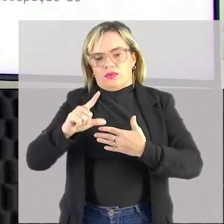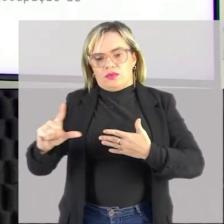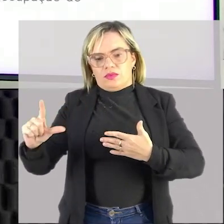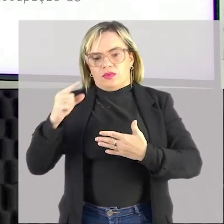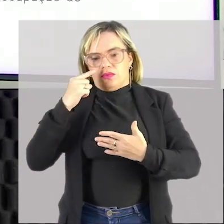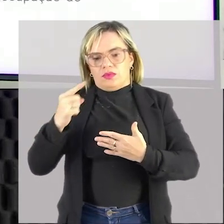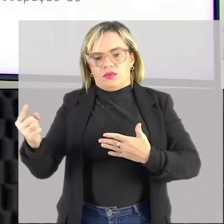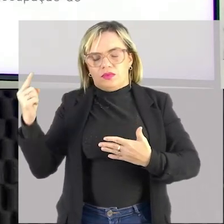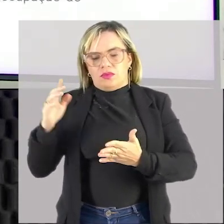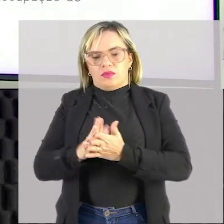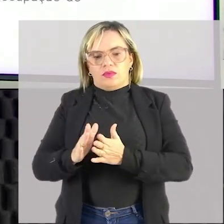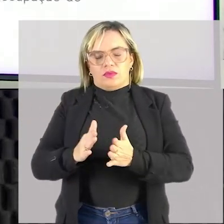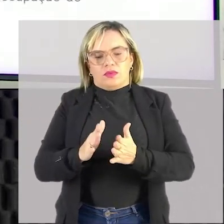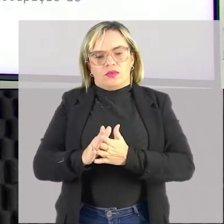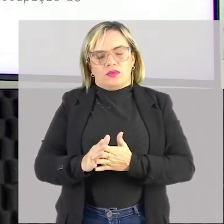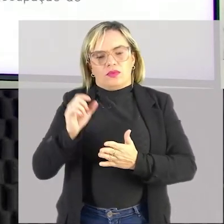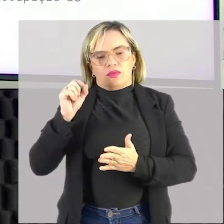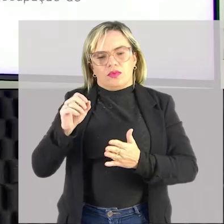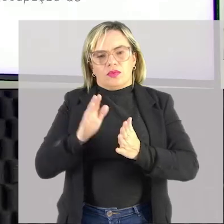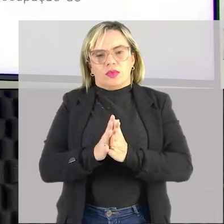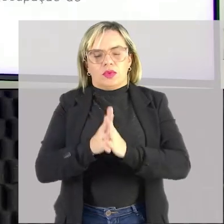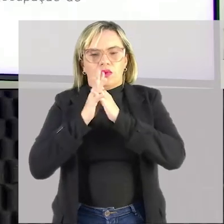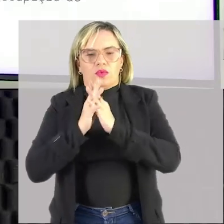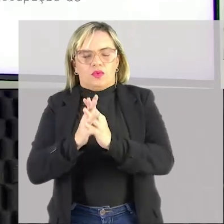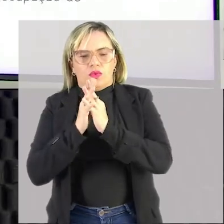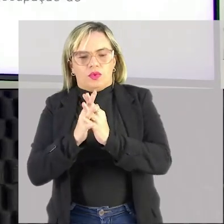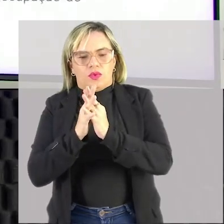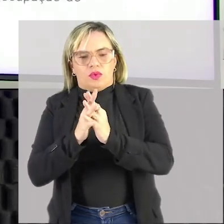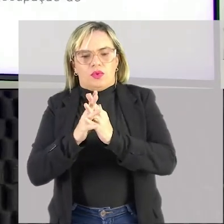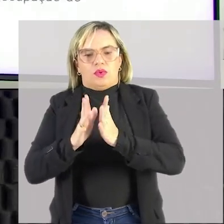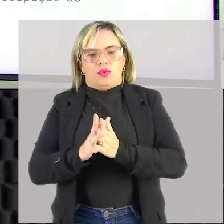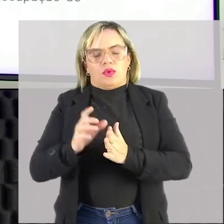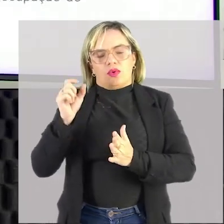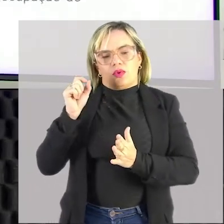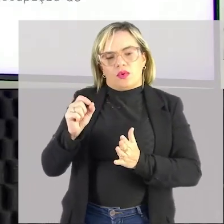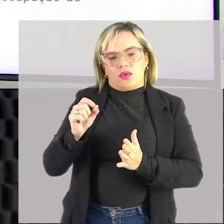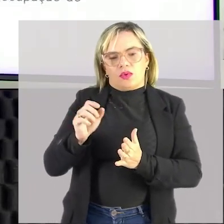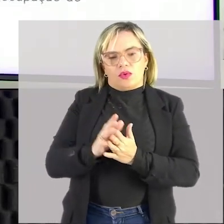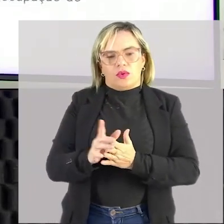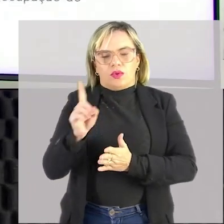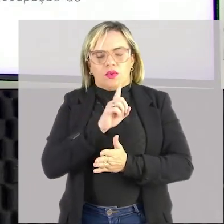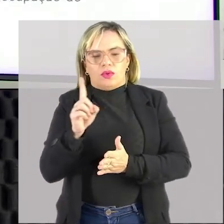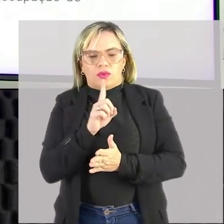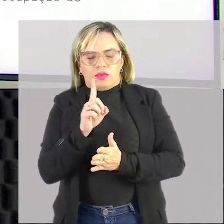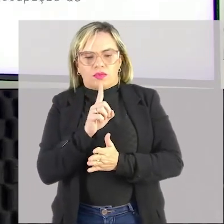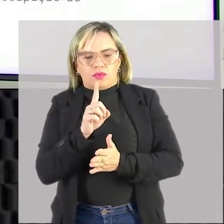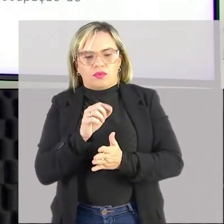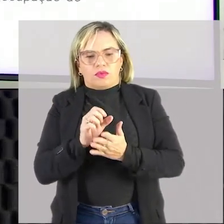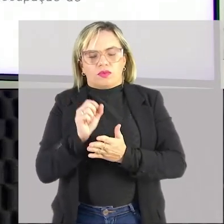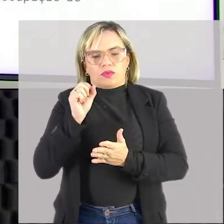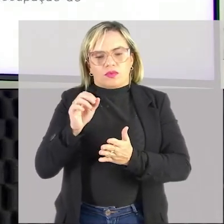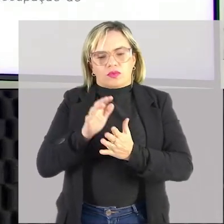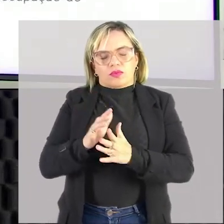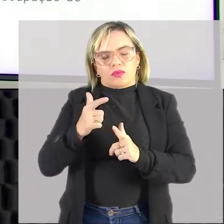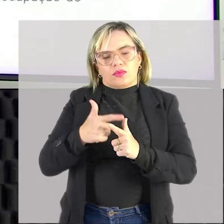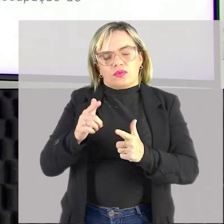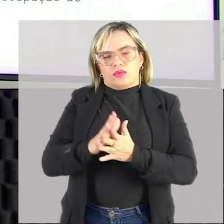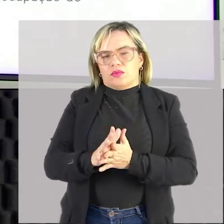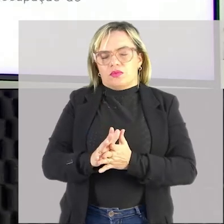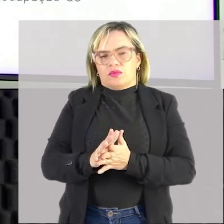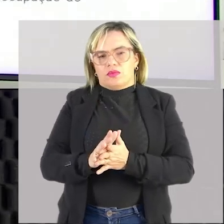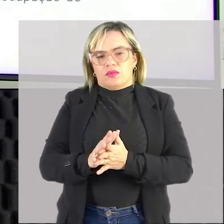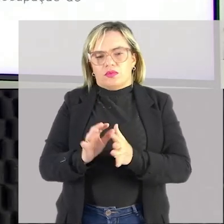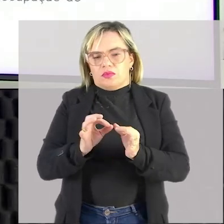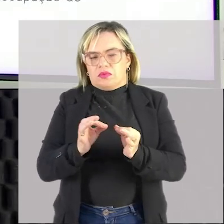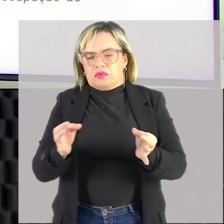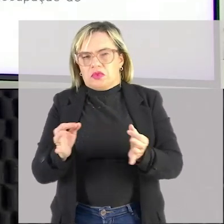Gado, que trata de um conflito, Mas não é um conflito que simplesmente foi